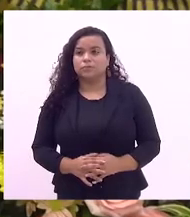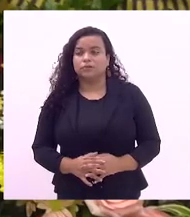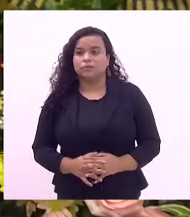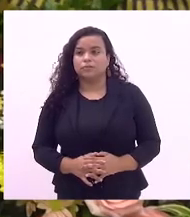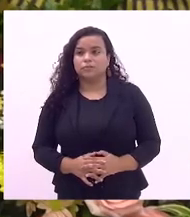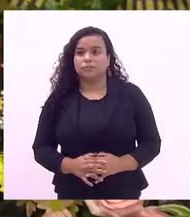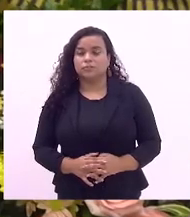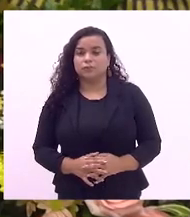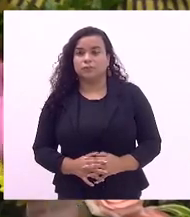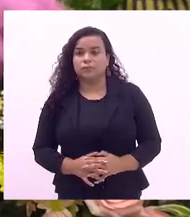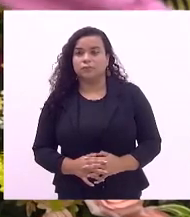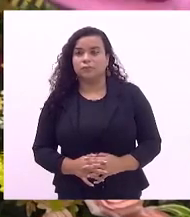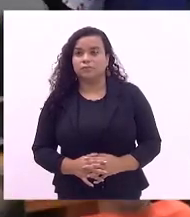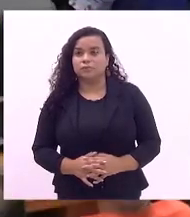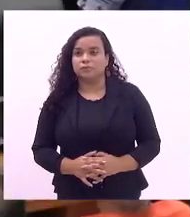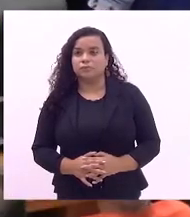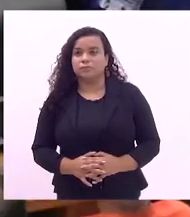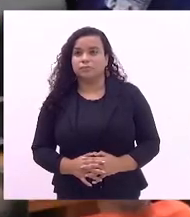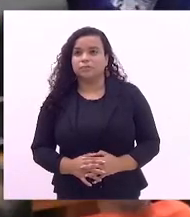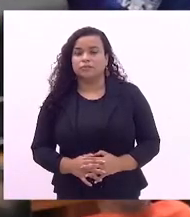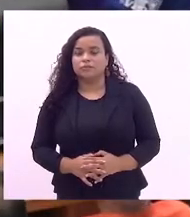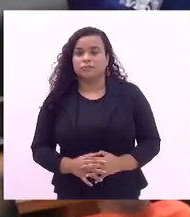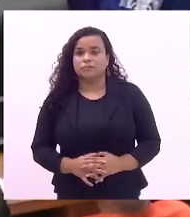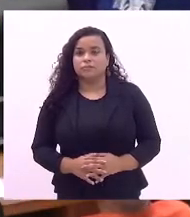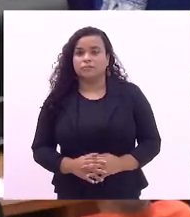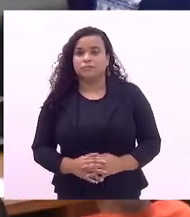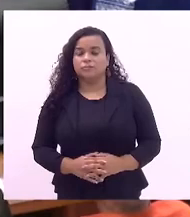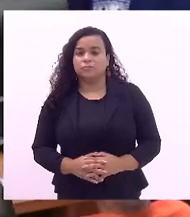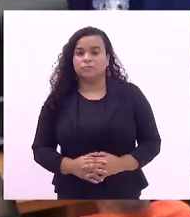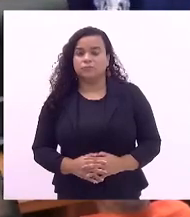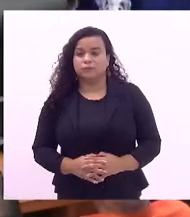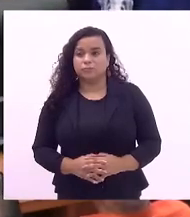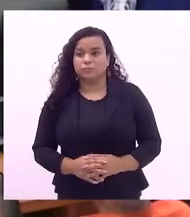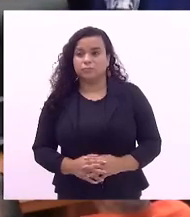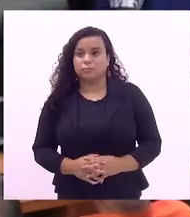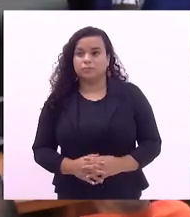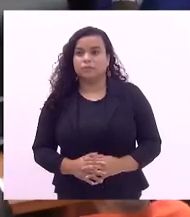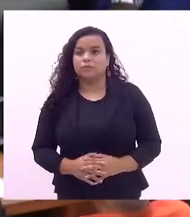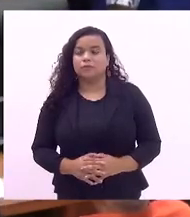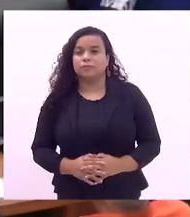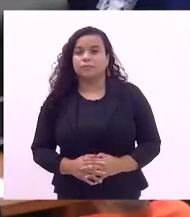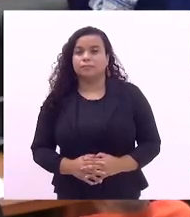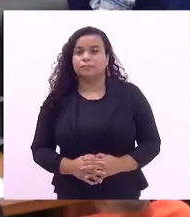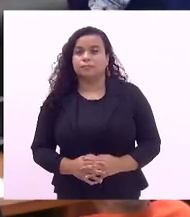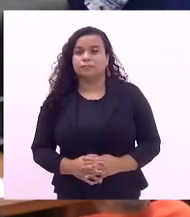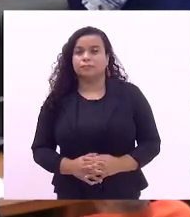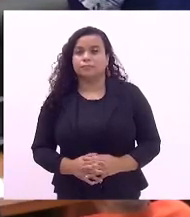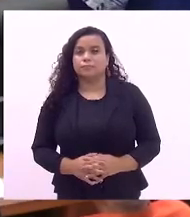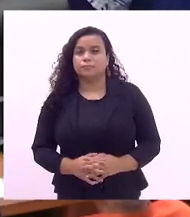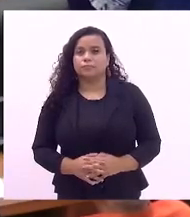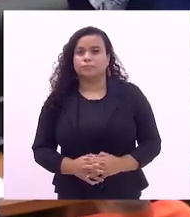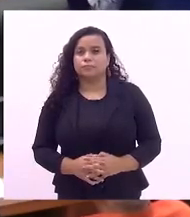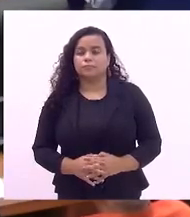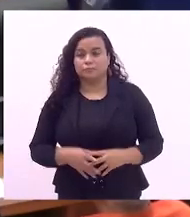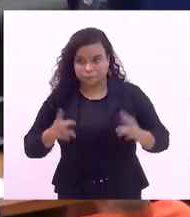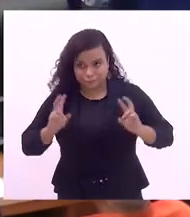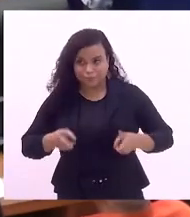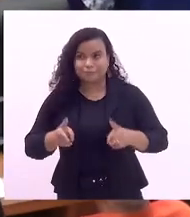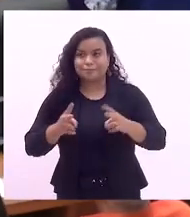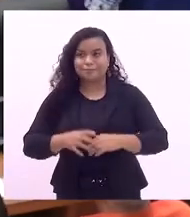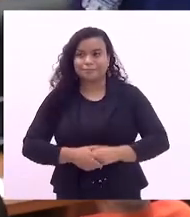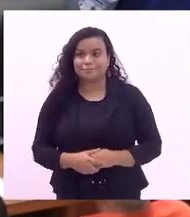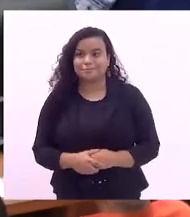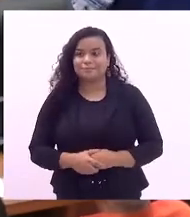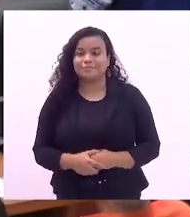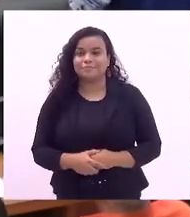E aí e o tá dando continuidade